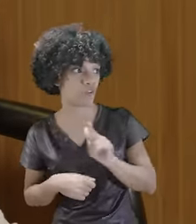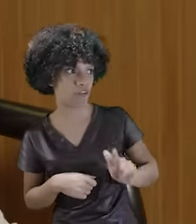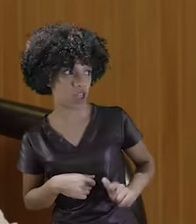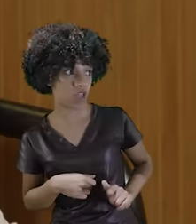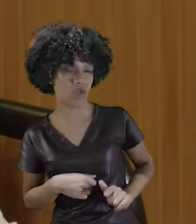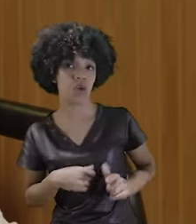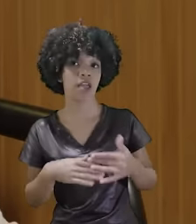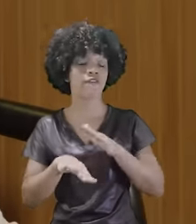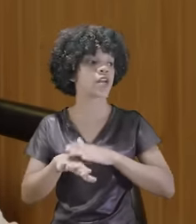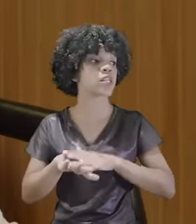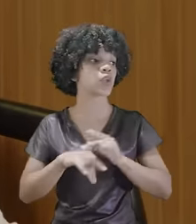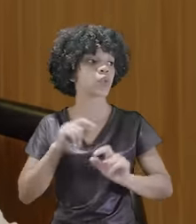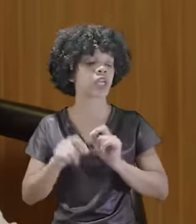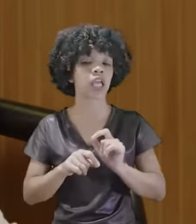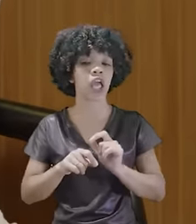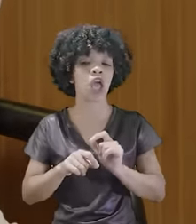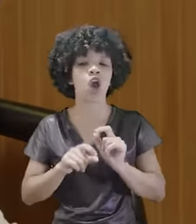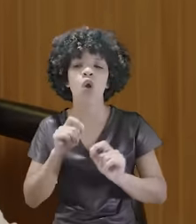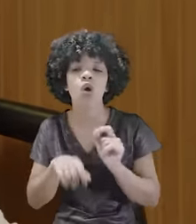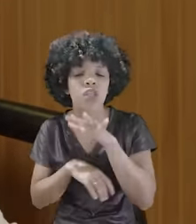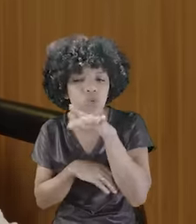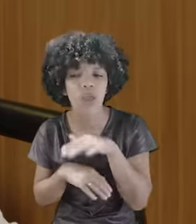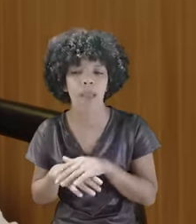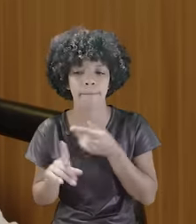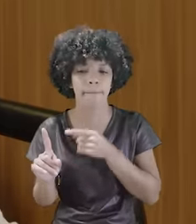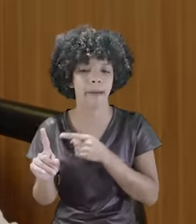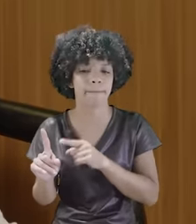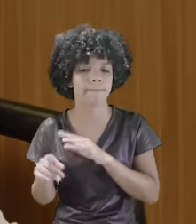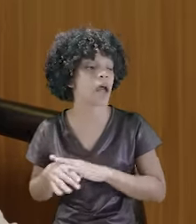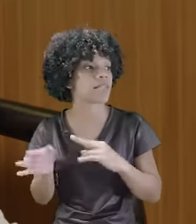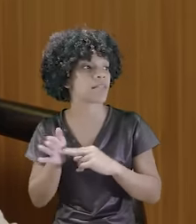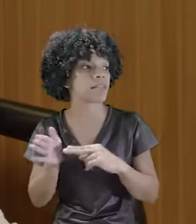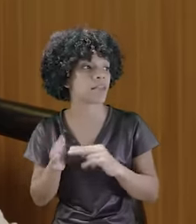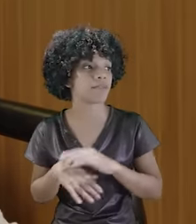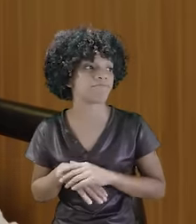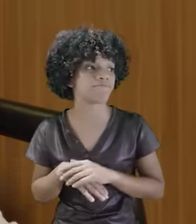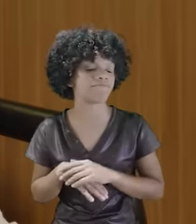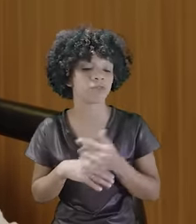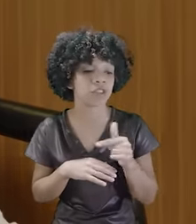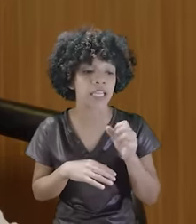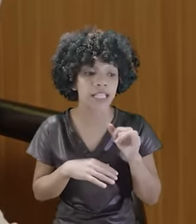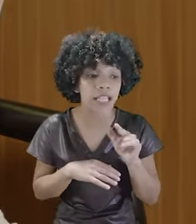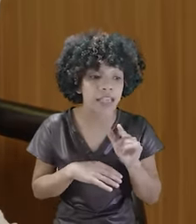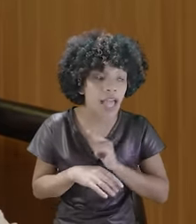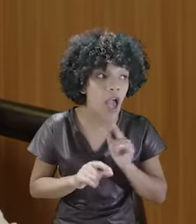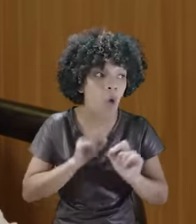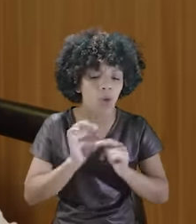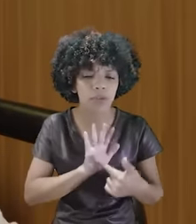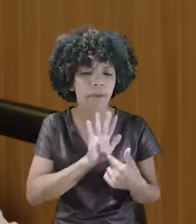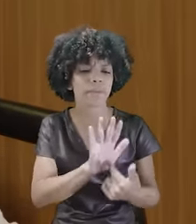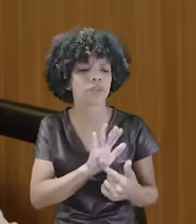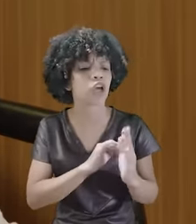governo tô fazendo coisas ruim para o público da Síria não têm se tem alguma